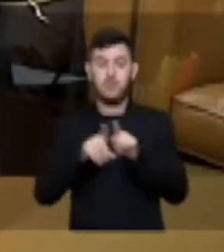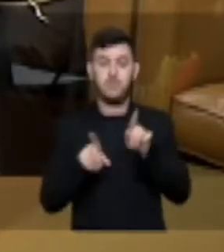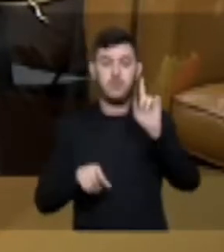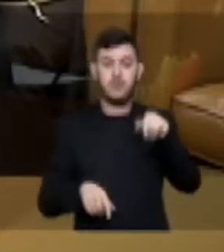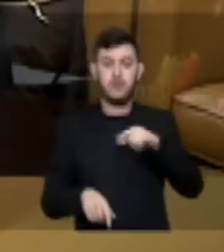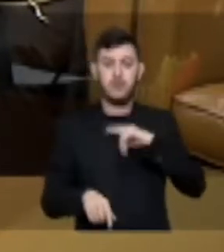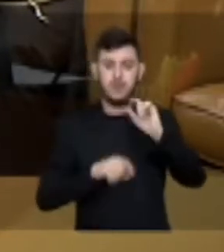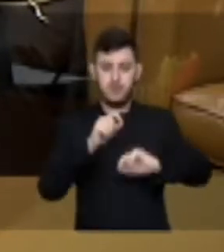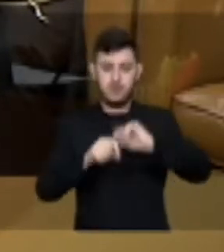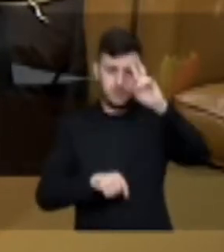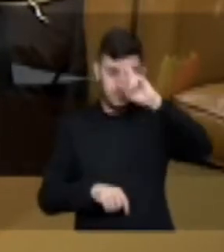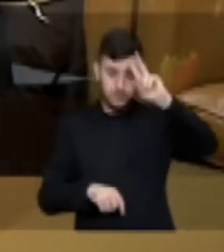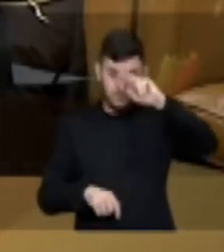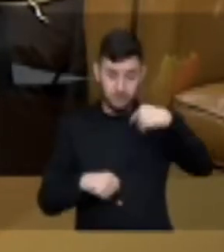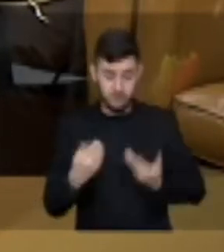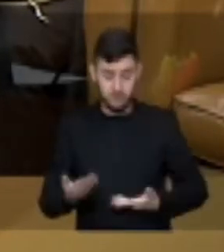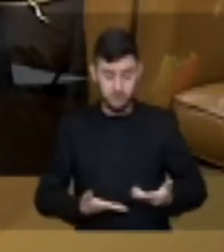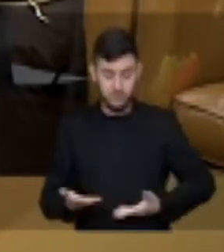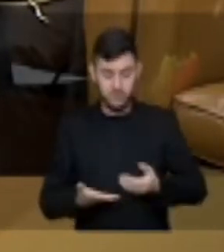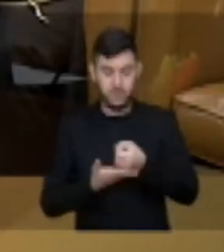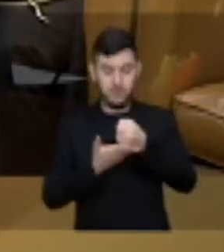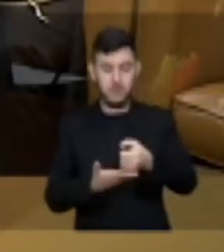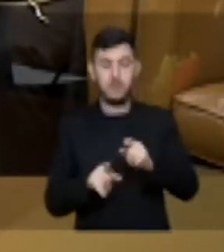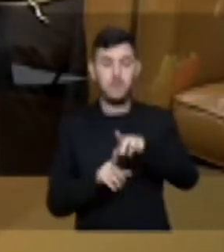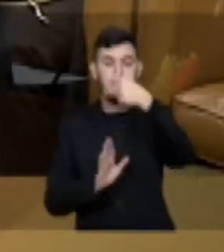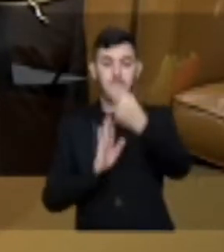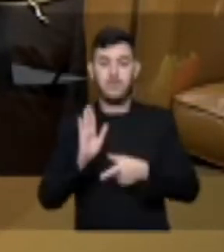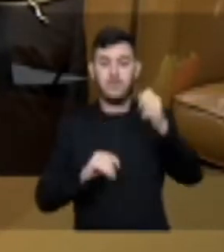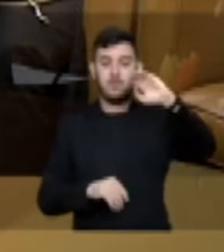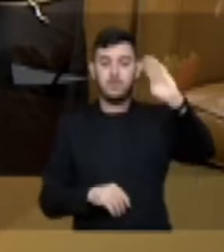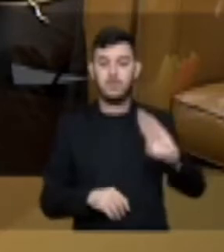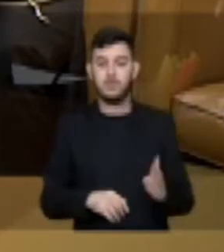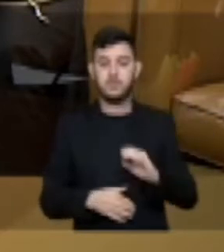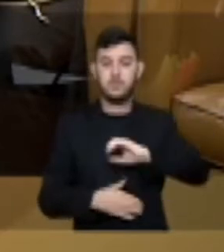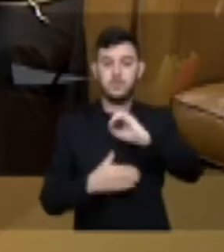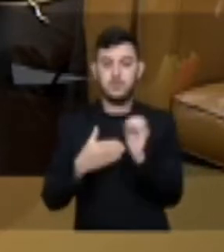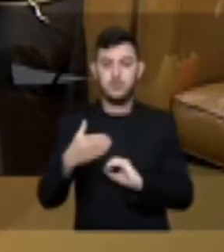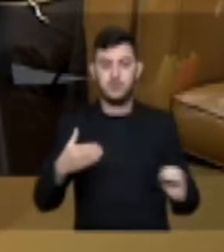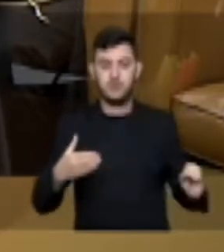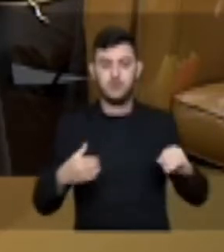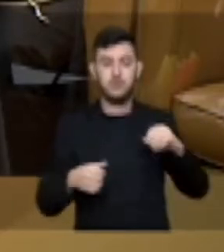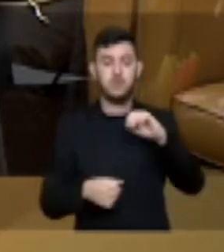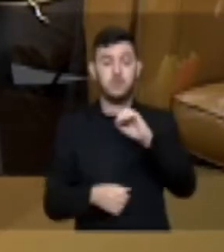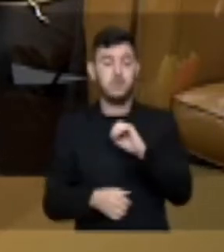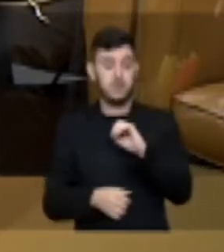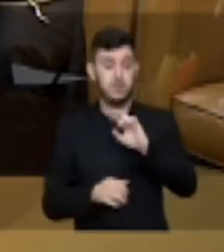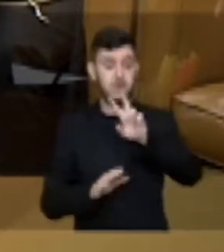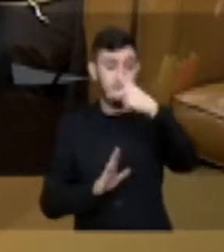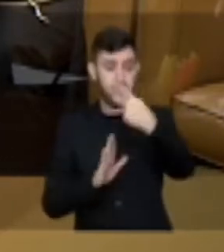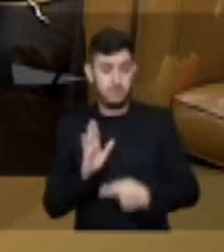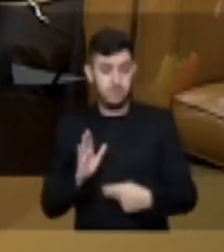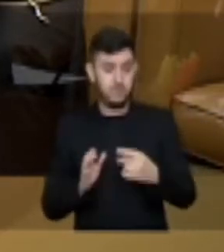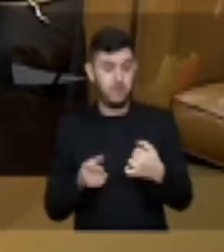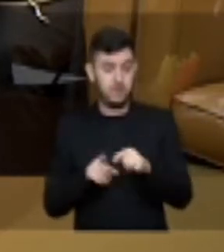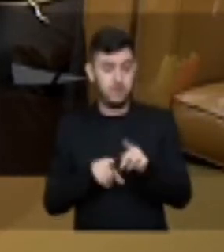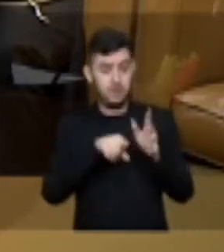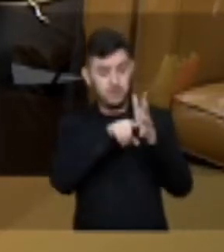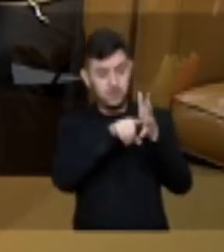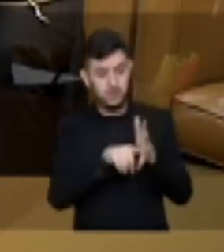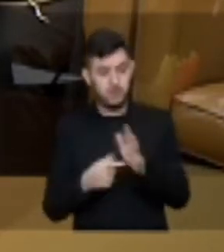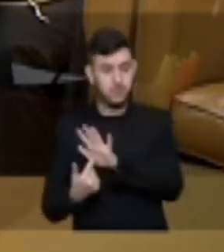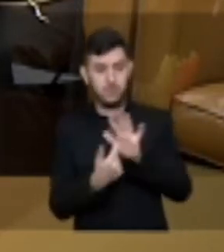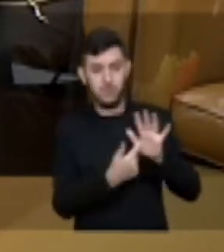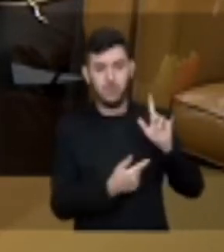histórico na prestação do serviço, o Plano Nacional de Saneamento Básico, o PlanSab, indica uma necessidade de investimento de